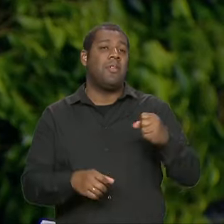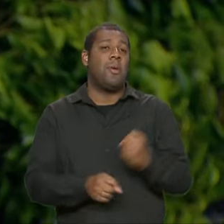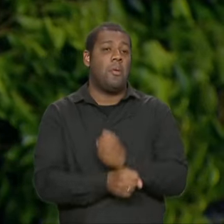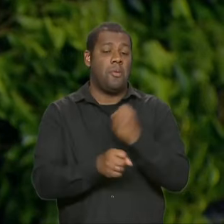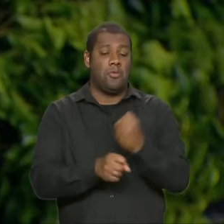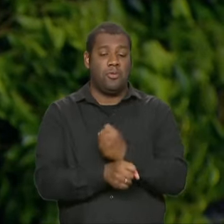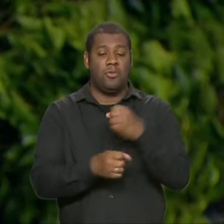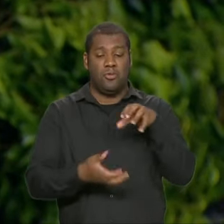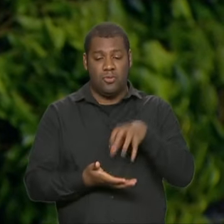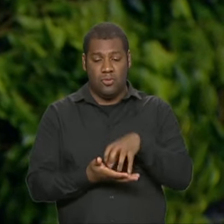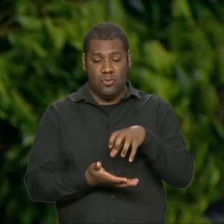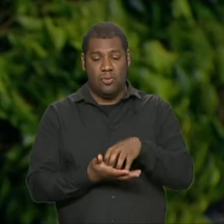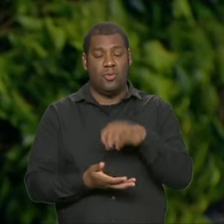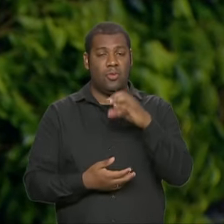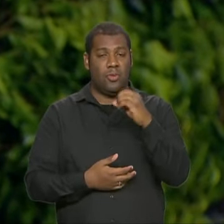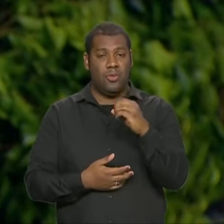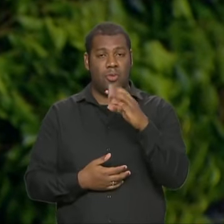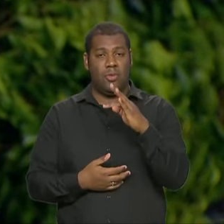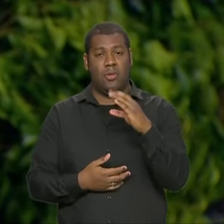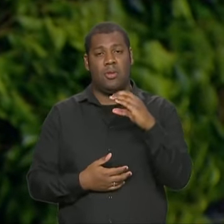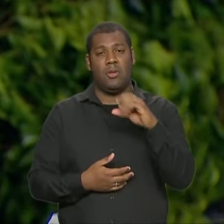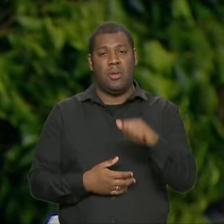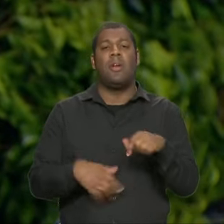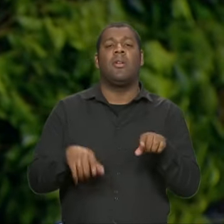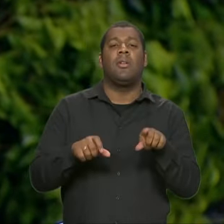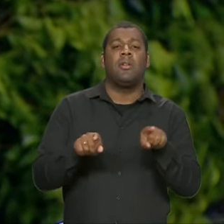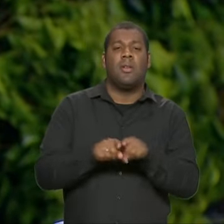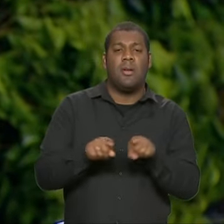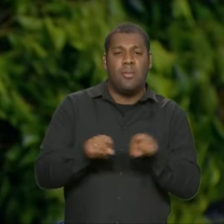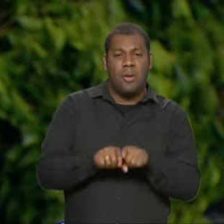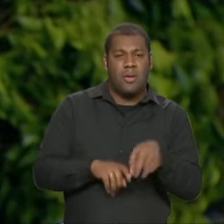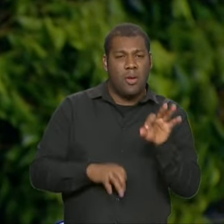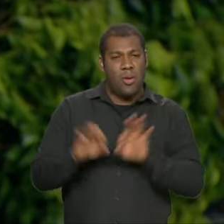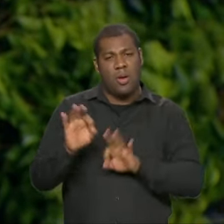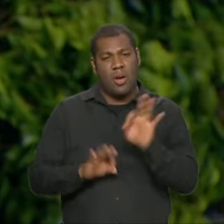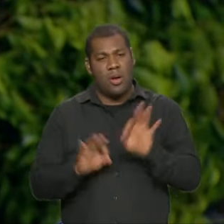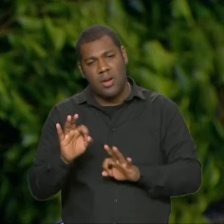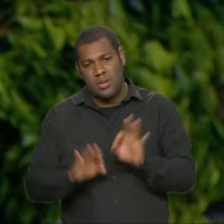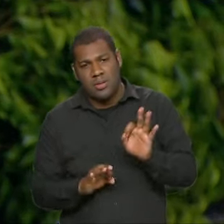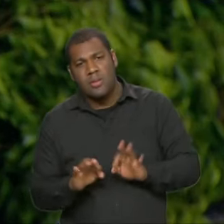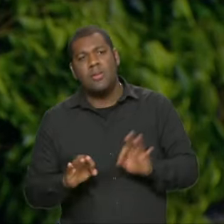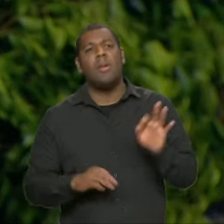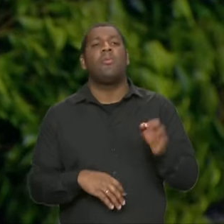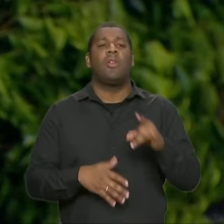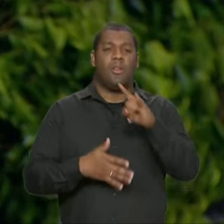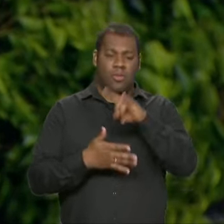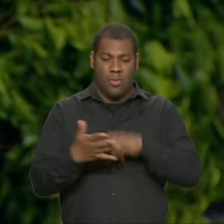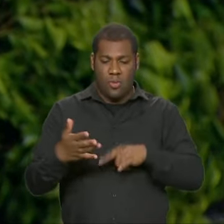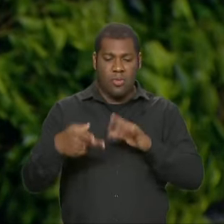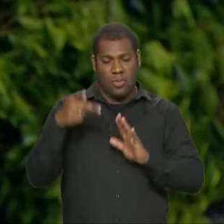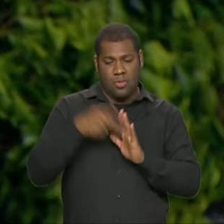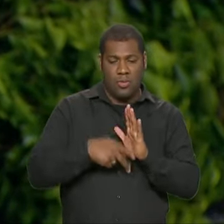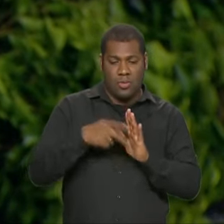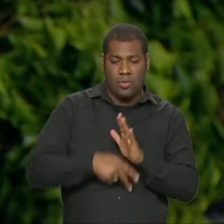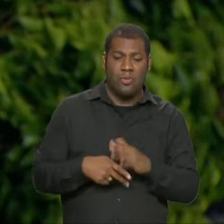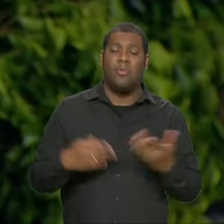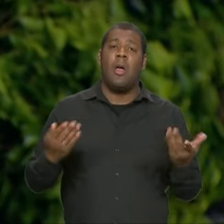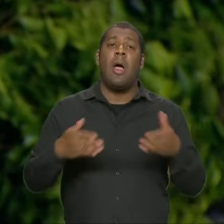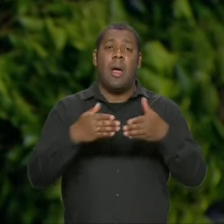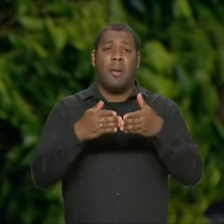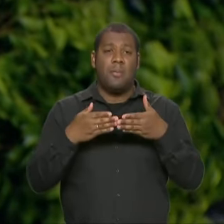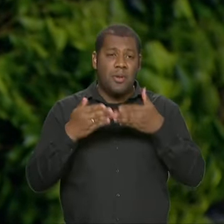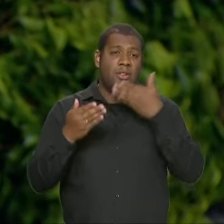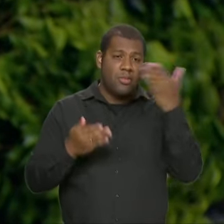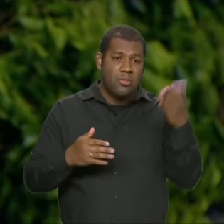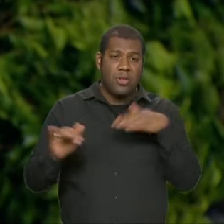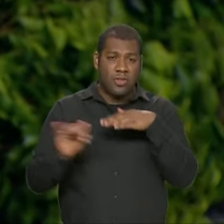OTCA. Também ampliamos a carteira de projetos e eu solicito aqui as autoridades para que colaborem com seus ministros de